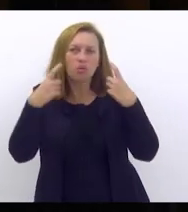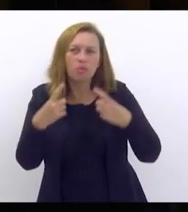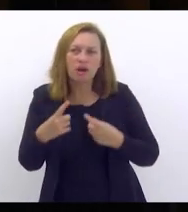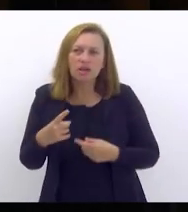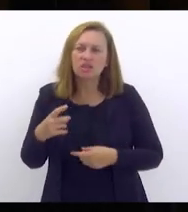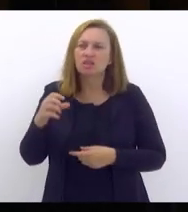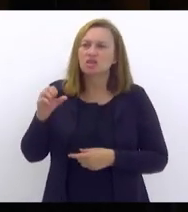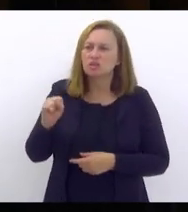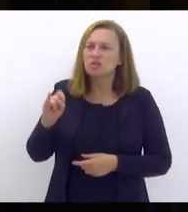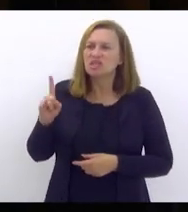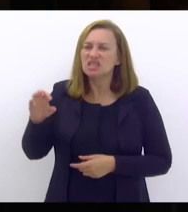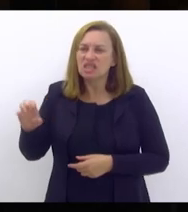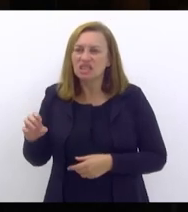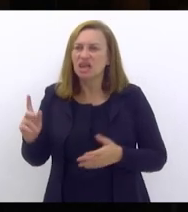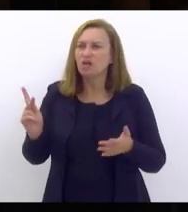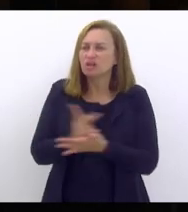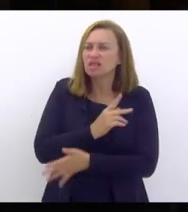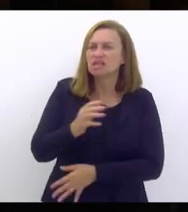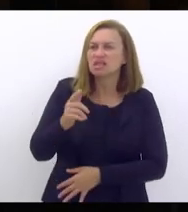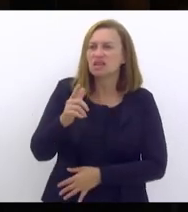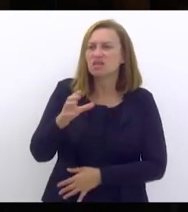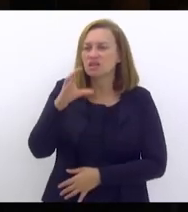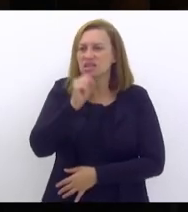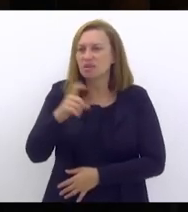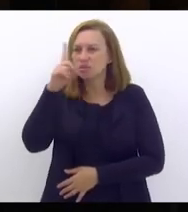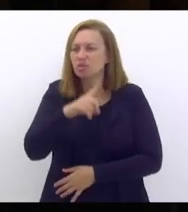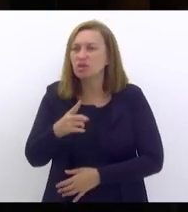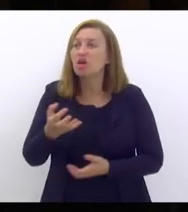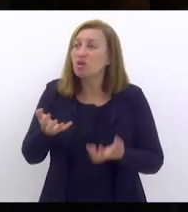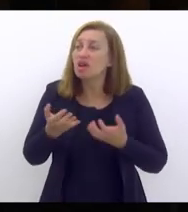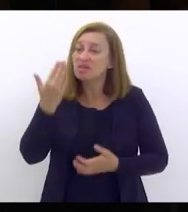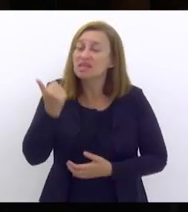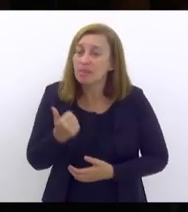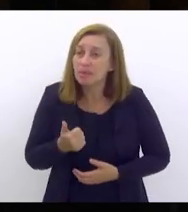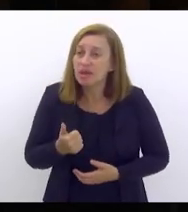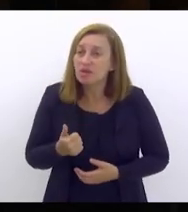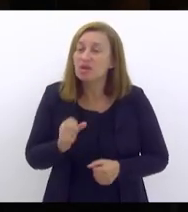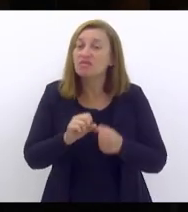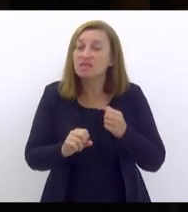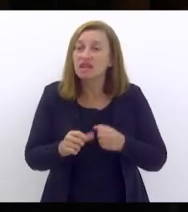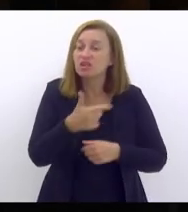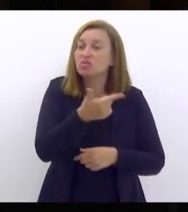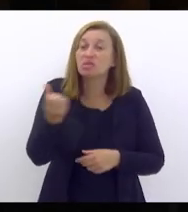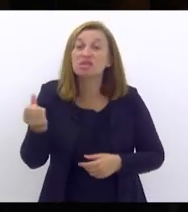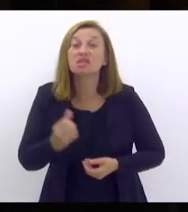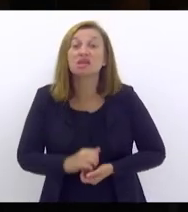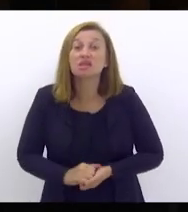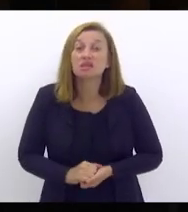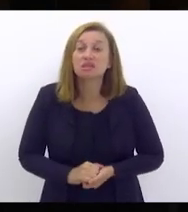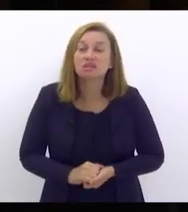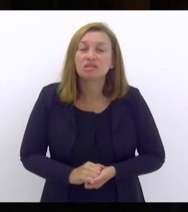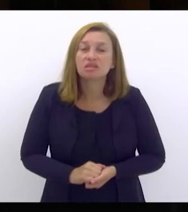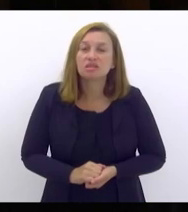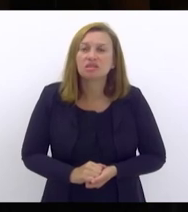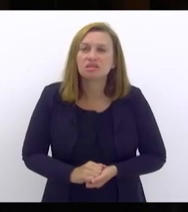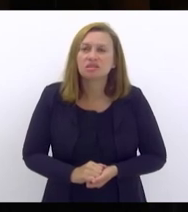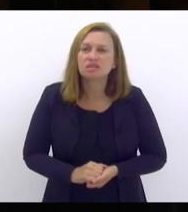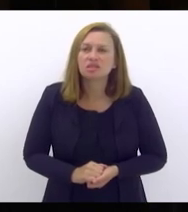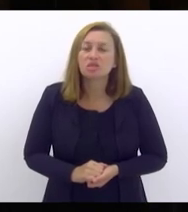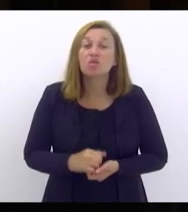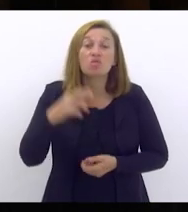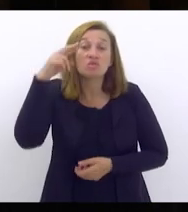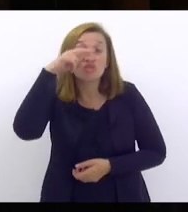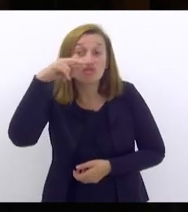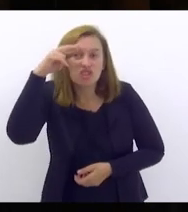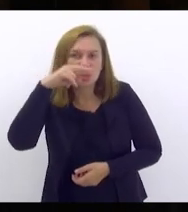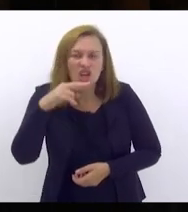que aconteceu no final de semana? Eu quero saber, cadê a delação que fizeram em 2016? Uma